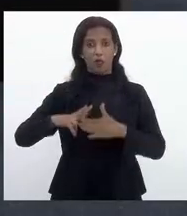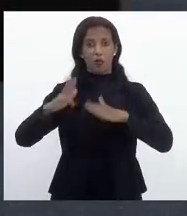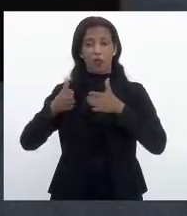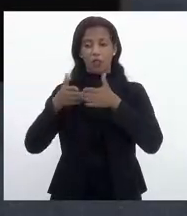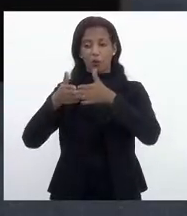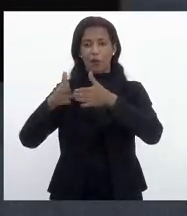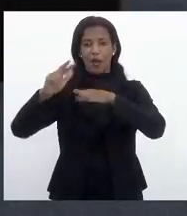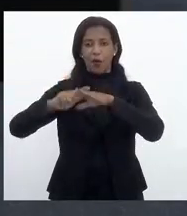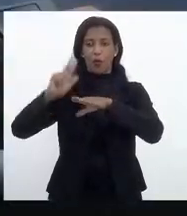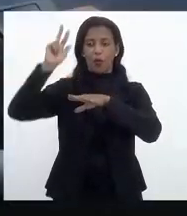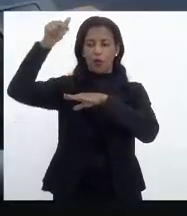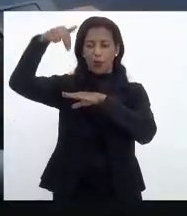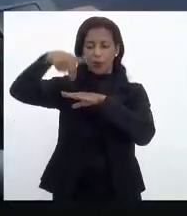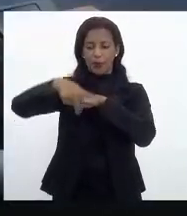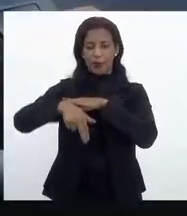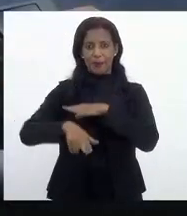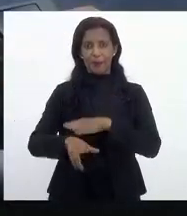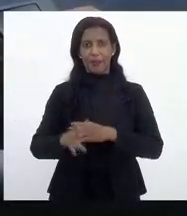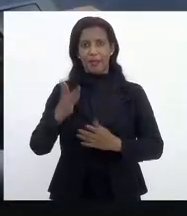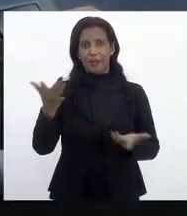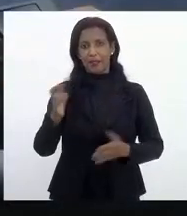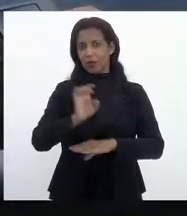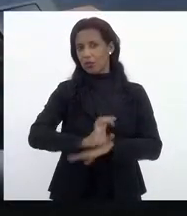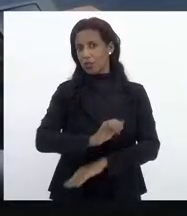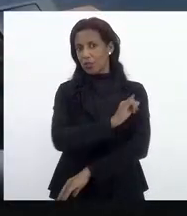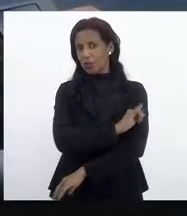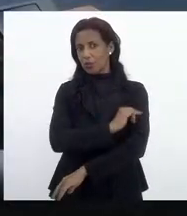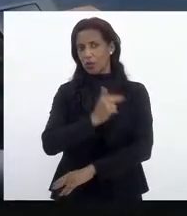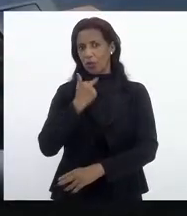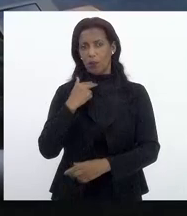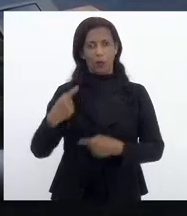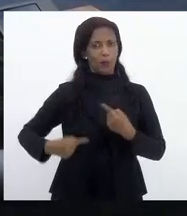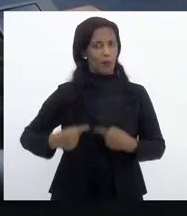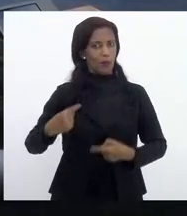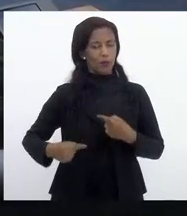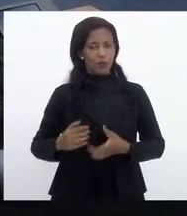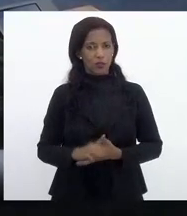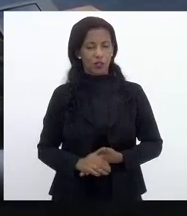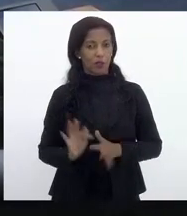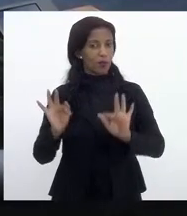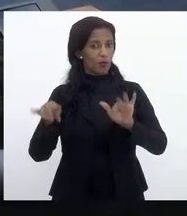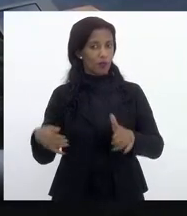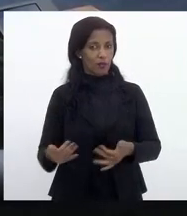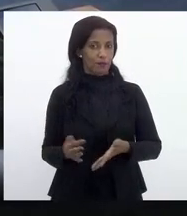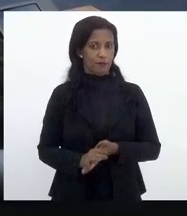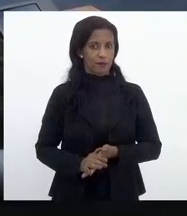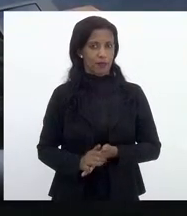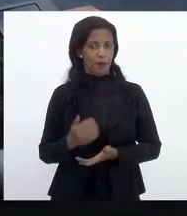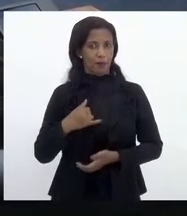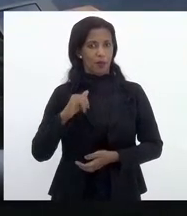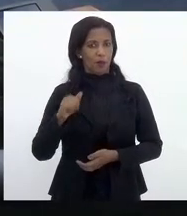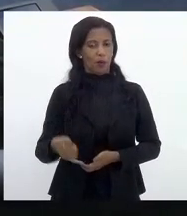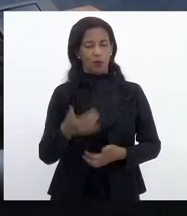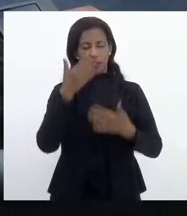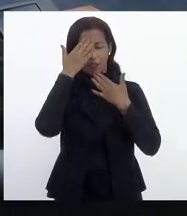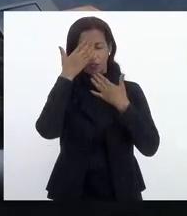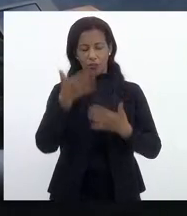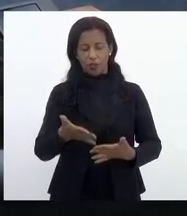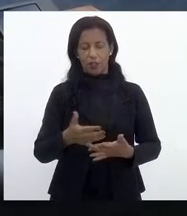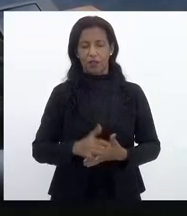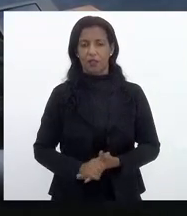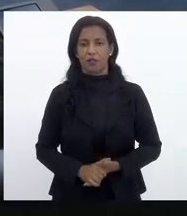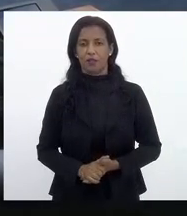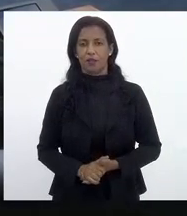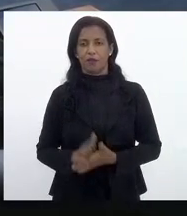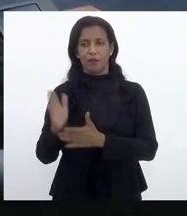do Titanic II o estado do rio não pode seguir nessa política ultraliberal que por fim Deputado tem a oportunidade que eu agradeço imensamente